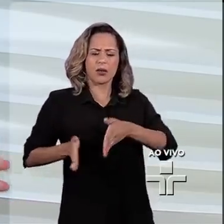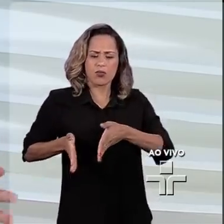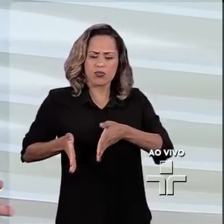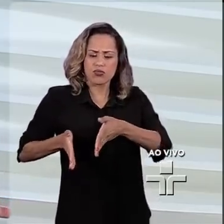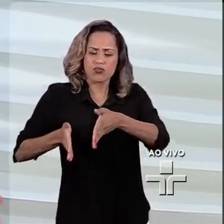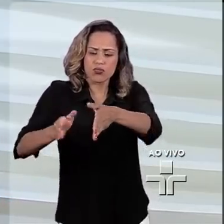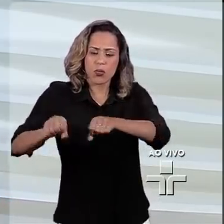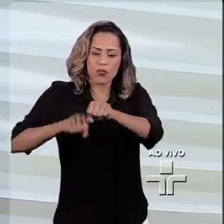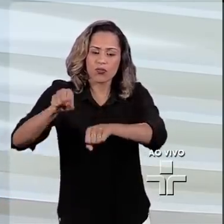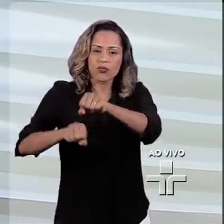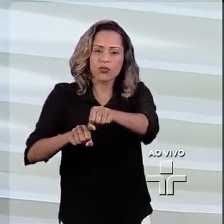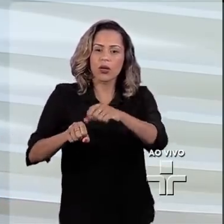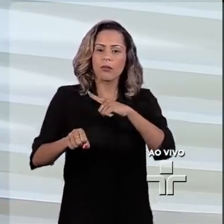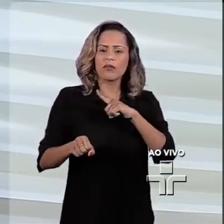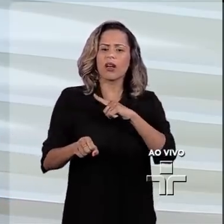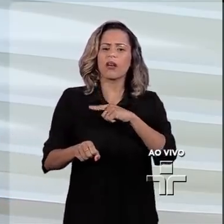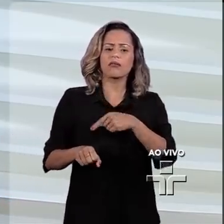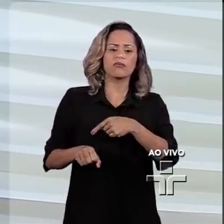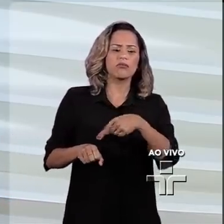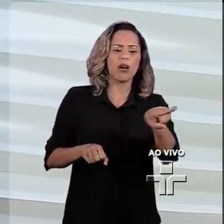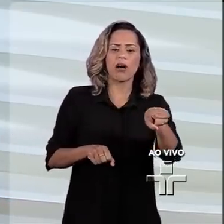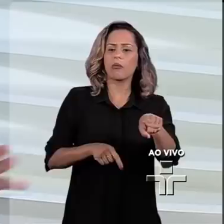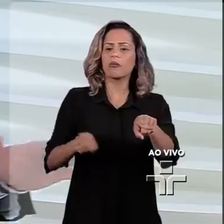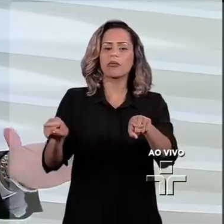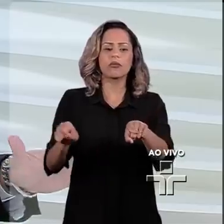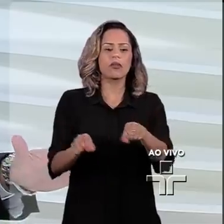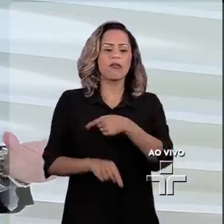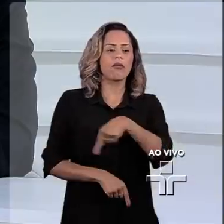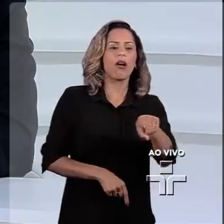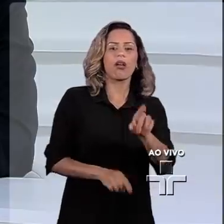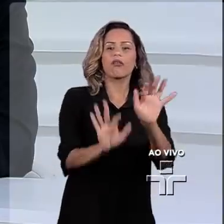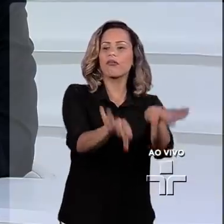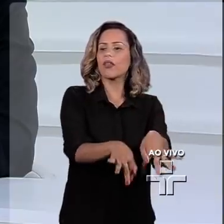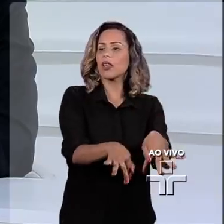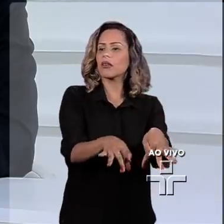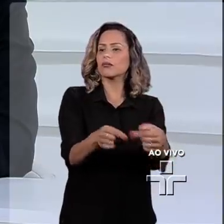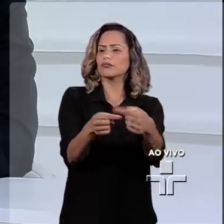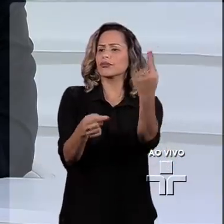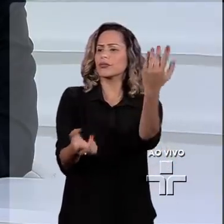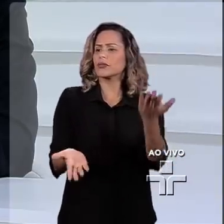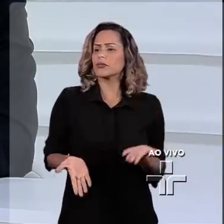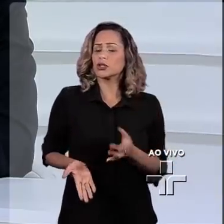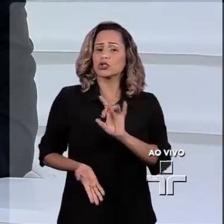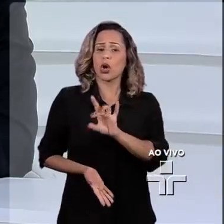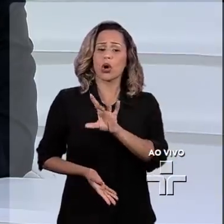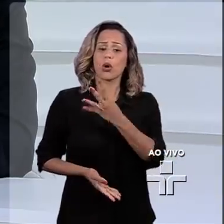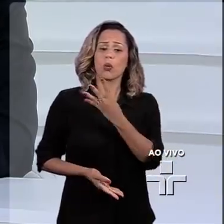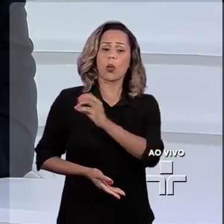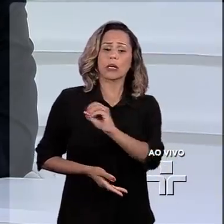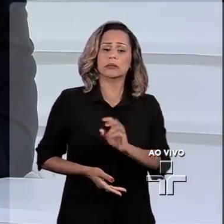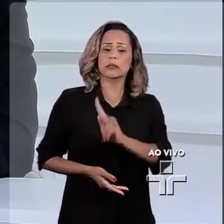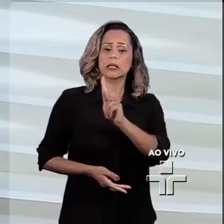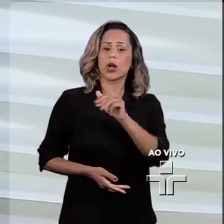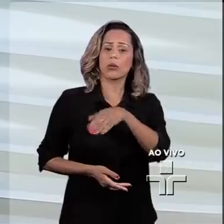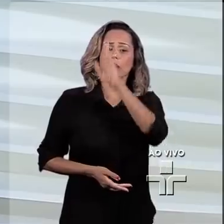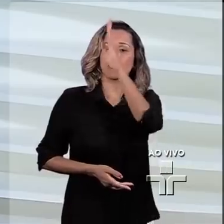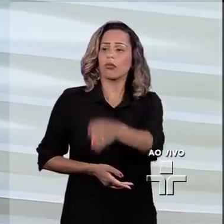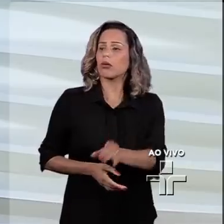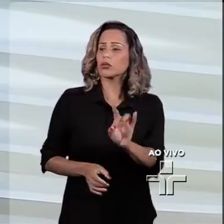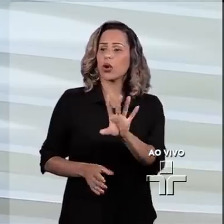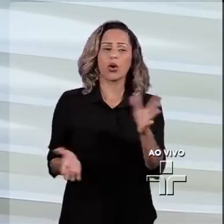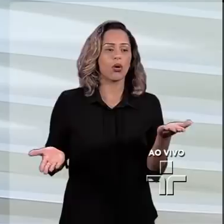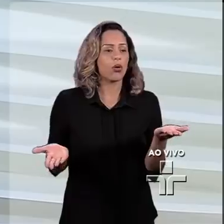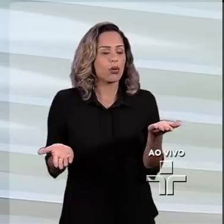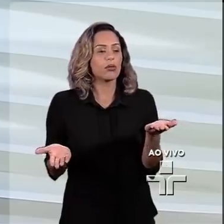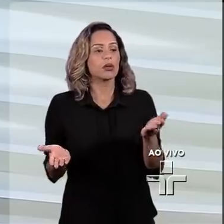liga nada a lugar nenhum, né? Que foi feita simplesmente para chegar a 400 quilômetros na cidade. Então, agora,